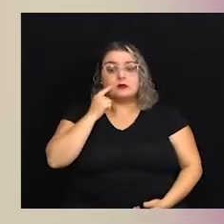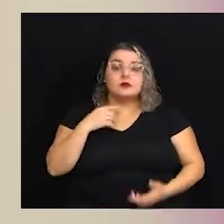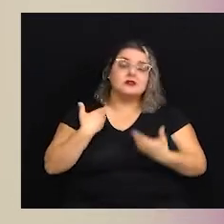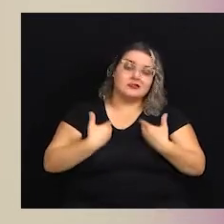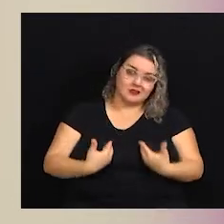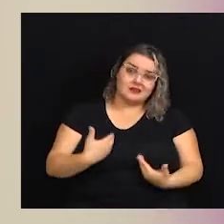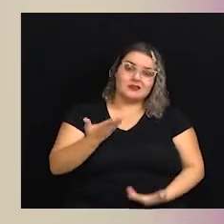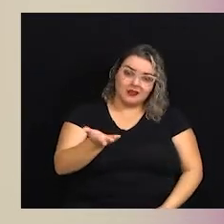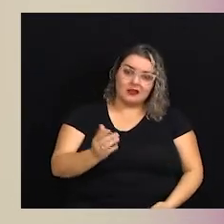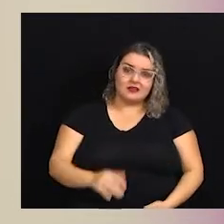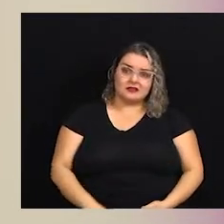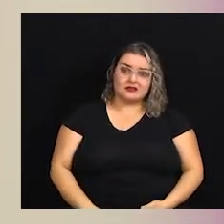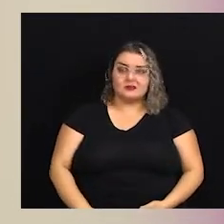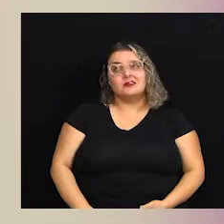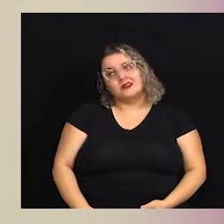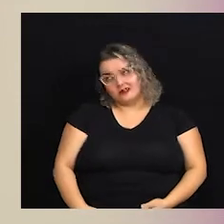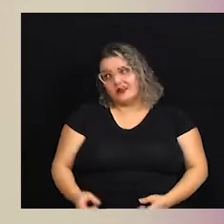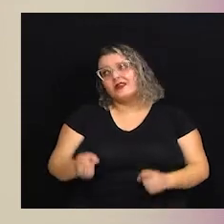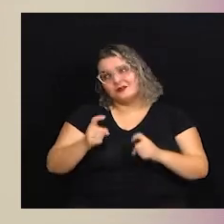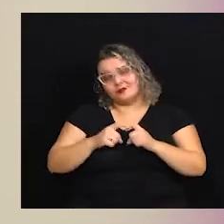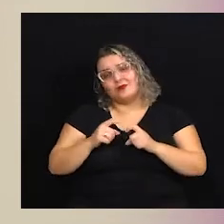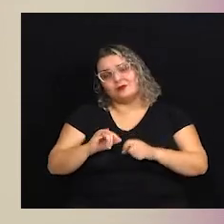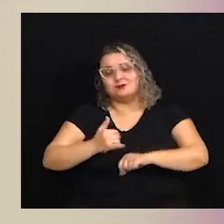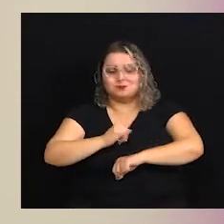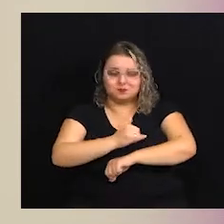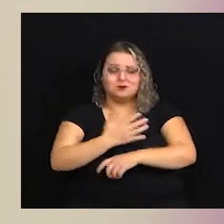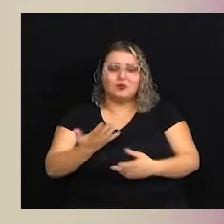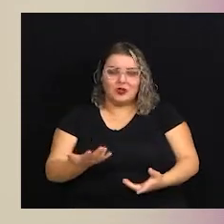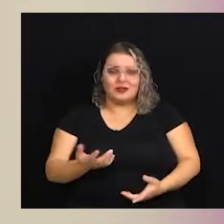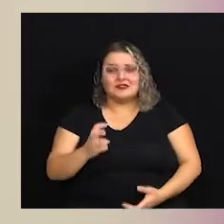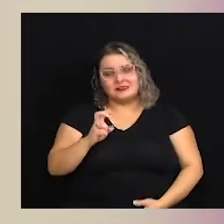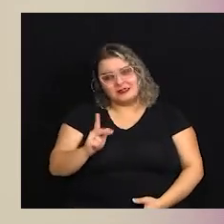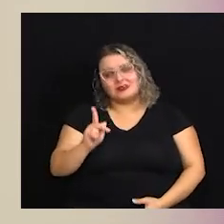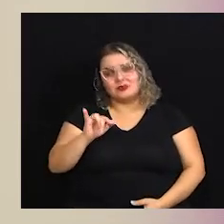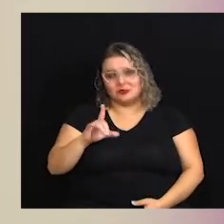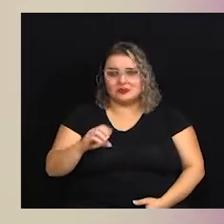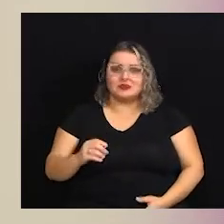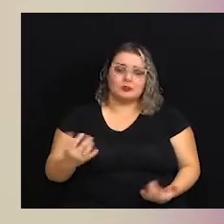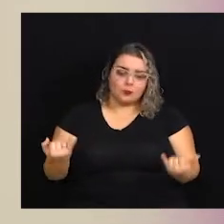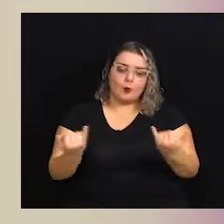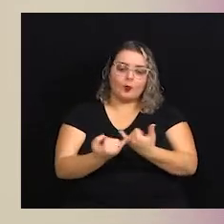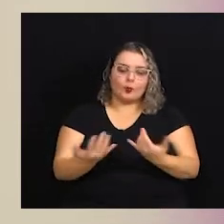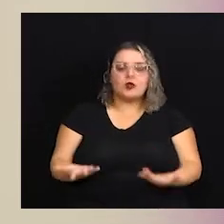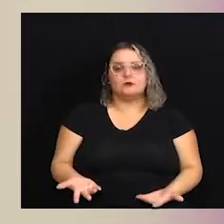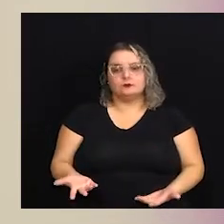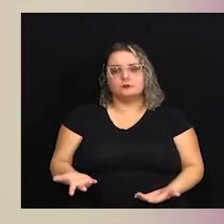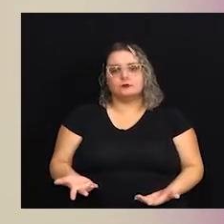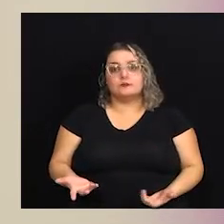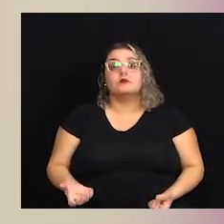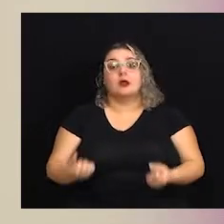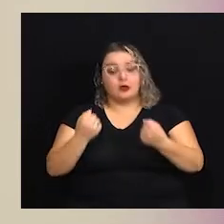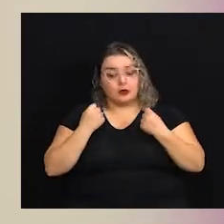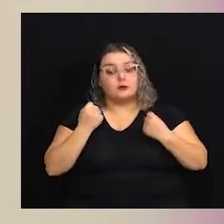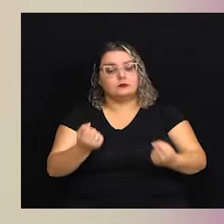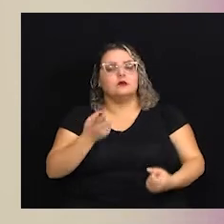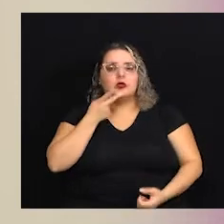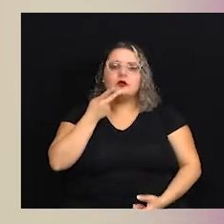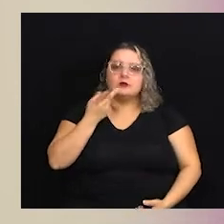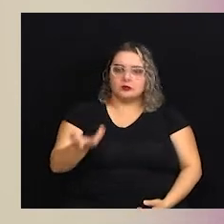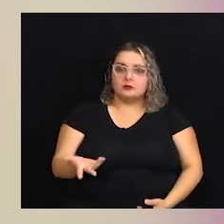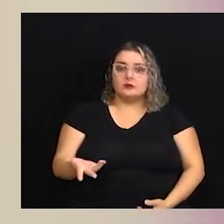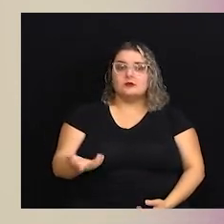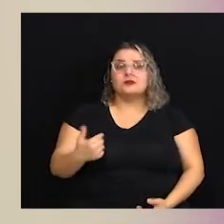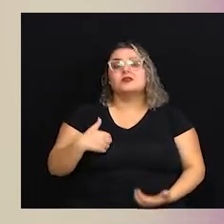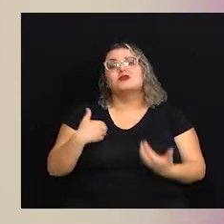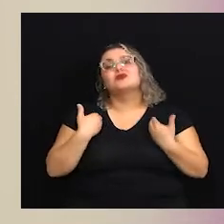Vivi, você está cansada, né? Aí você pode falar, ai, doutor, eu engordei 5 quilinhos, eu quero emagrecer. Eu vou falar, Vivi, você tem que malhar. Aí eu